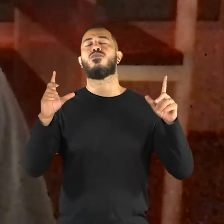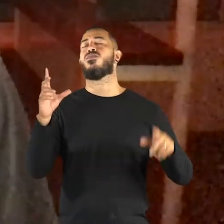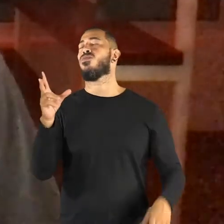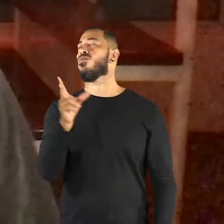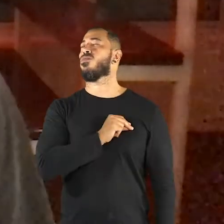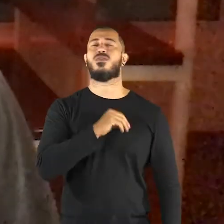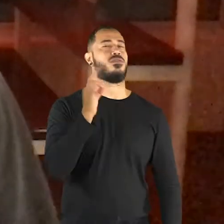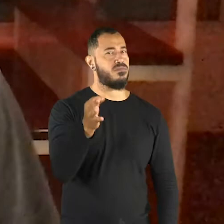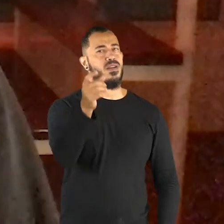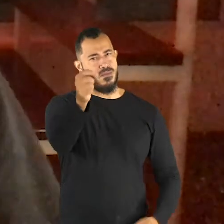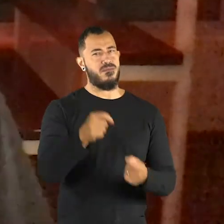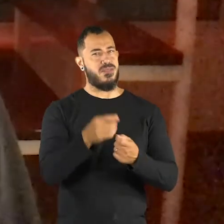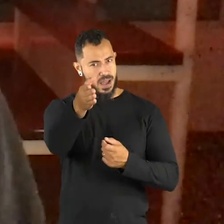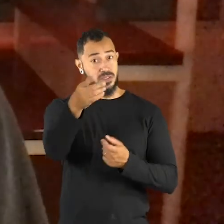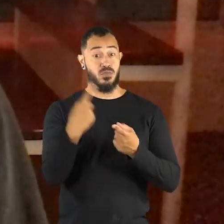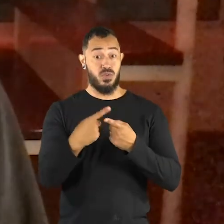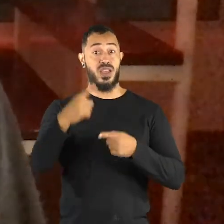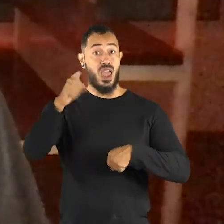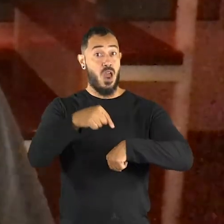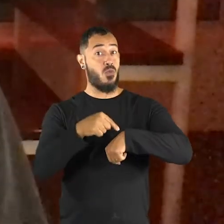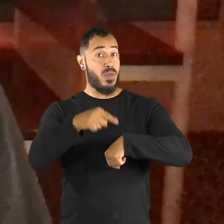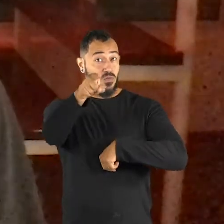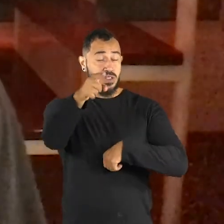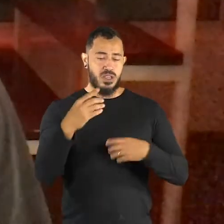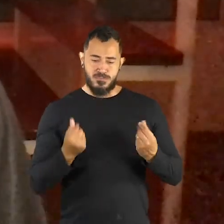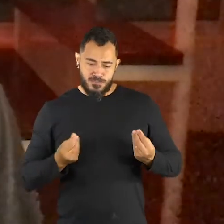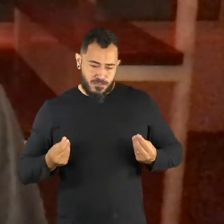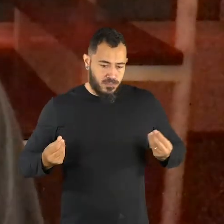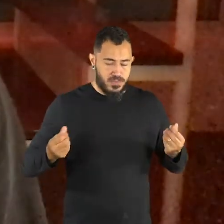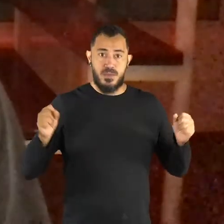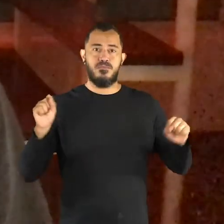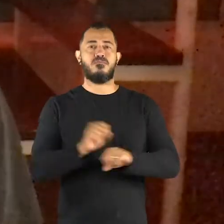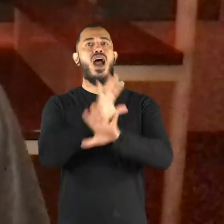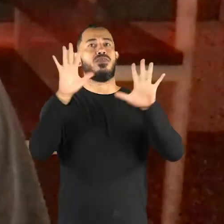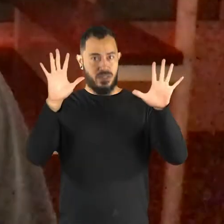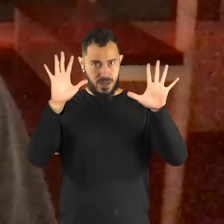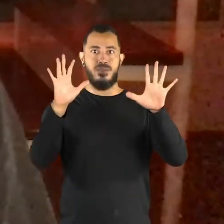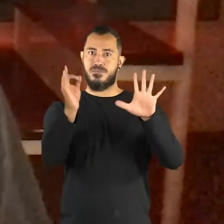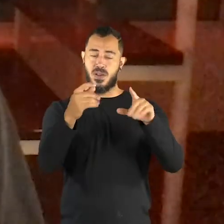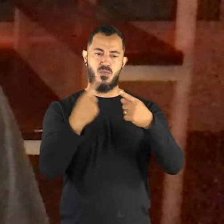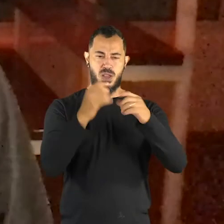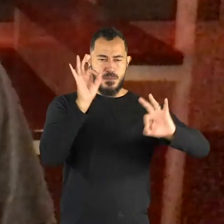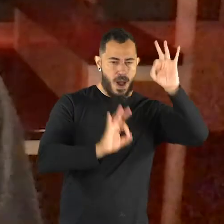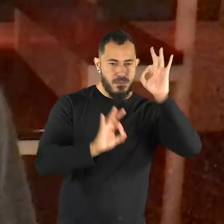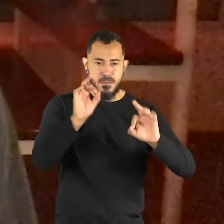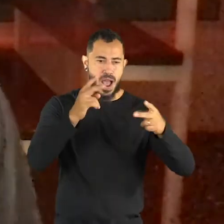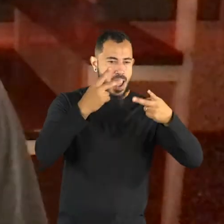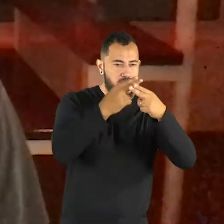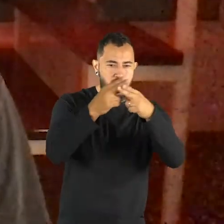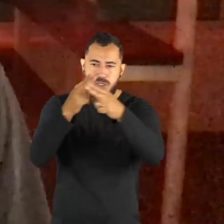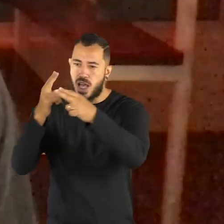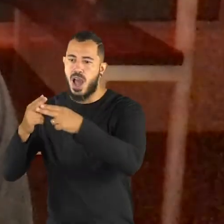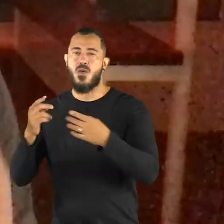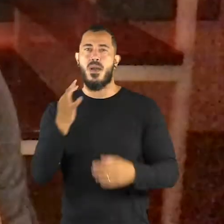isso, faça isso, porque é o momento onde tudo se torna mágica. A montagem, a edição, a correção de